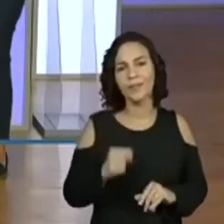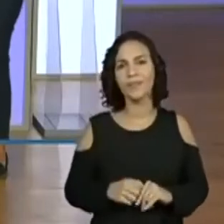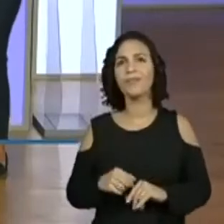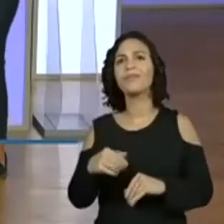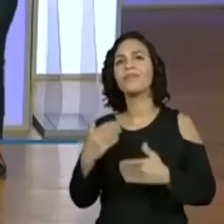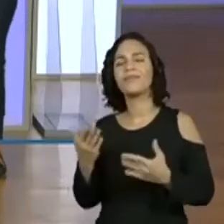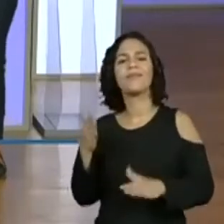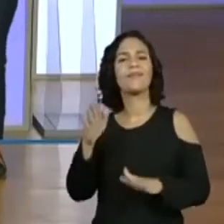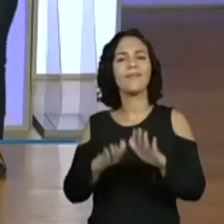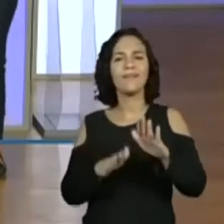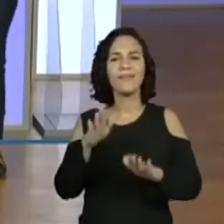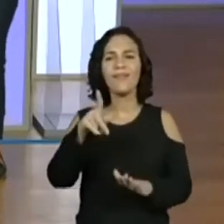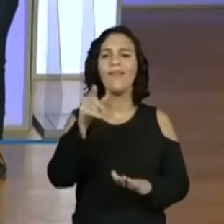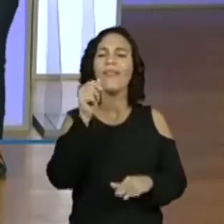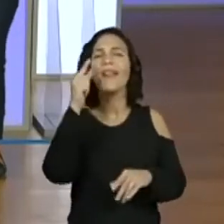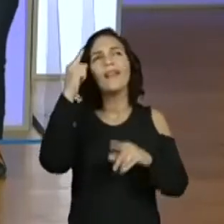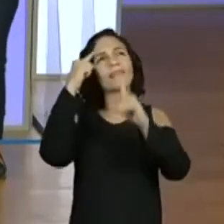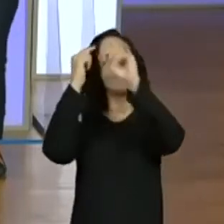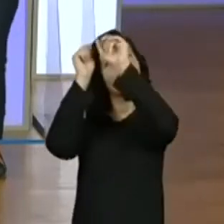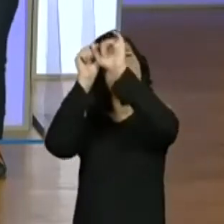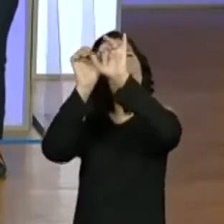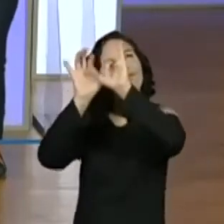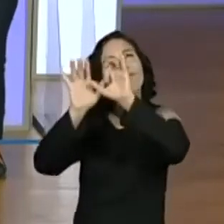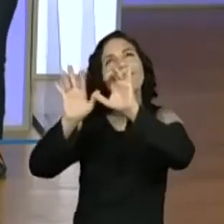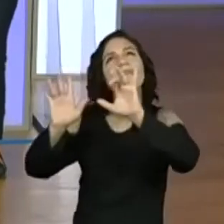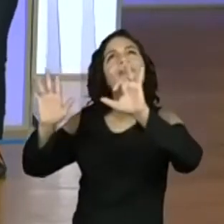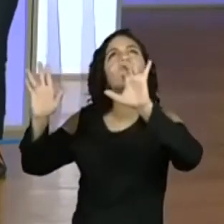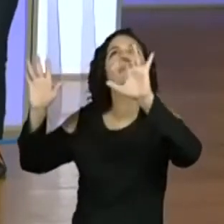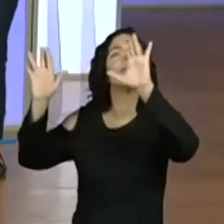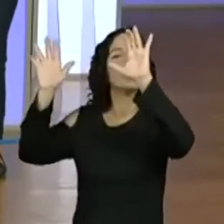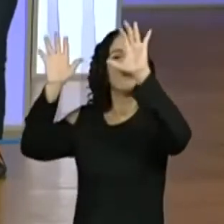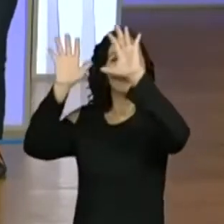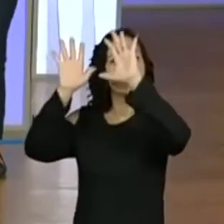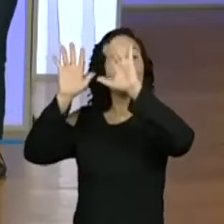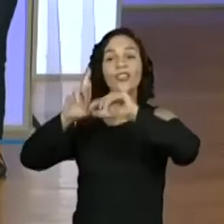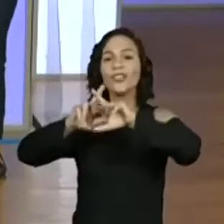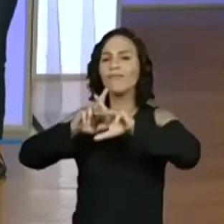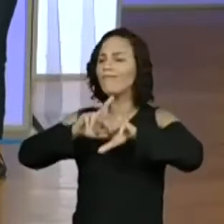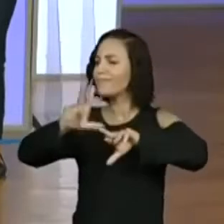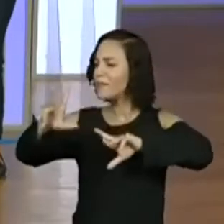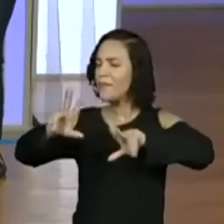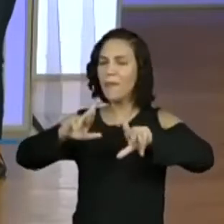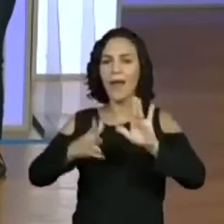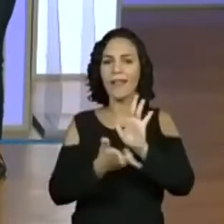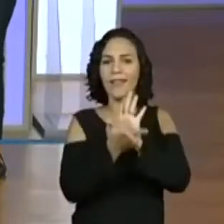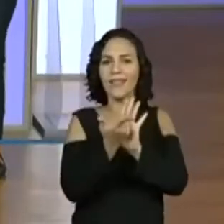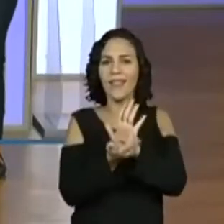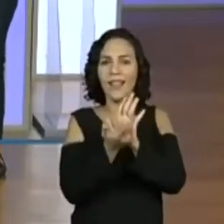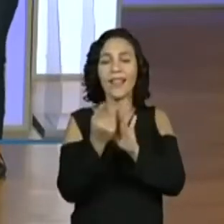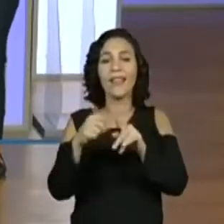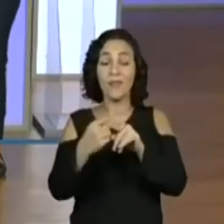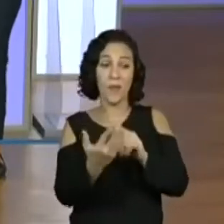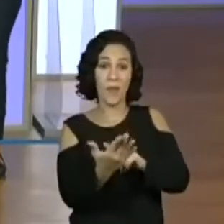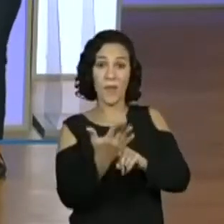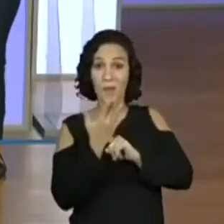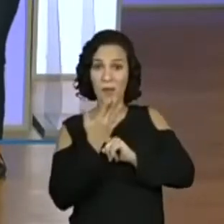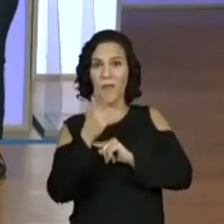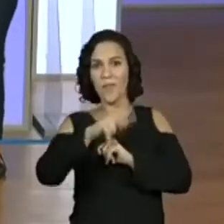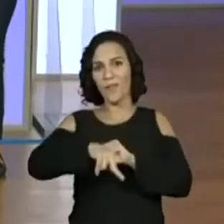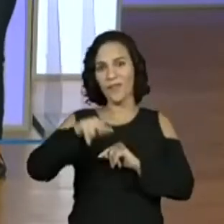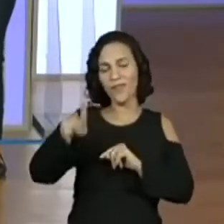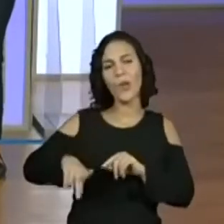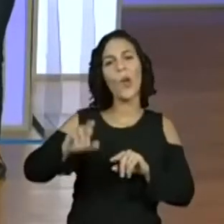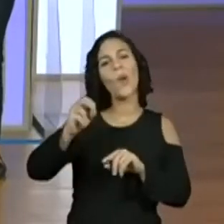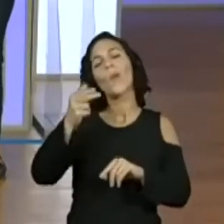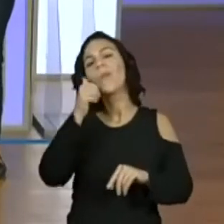estudante, às vezes, não imagina várias coisas diferentes e retratam num desenho, e aí quando chega para nós, professores, ou para a